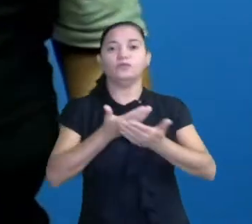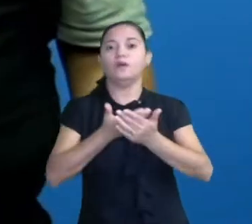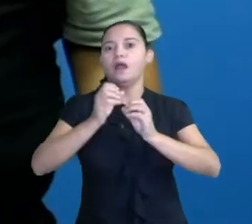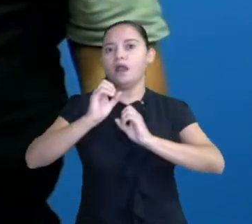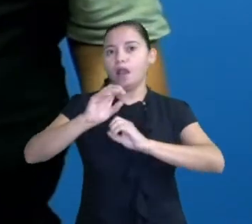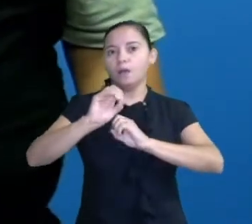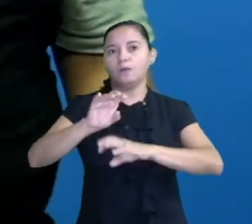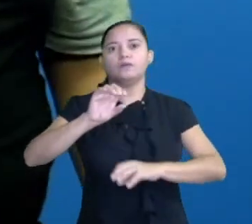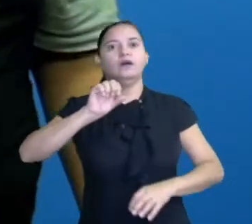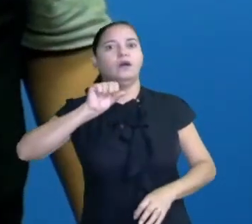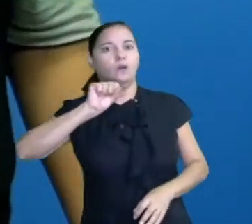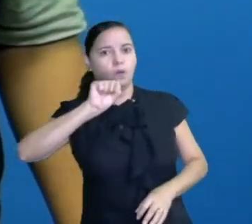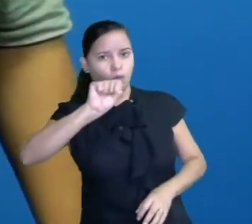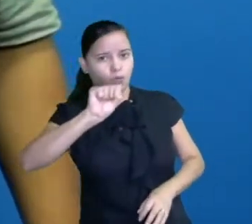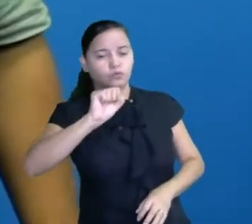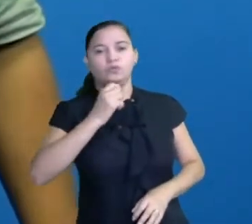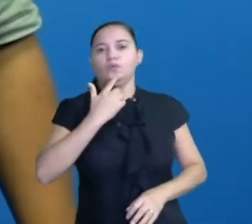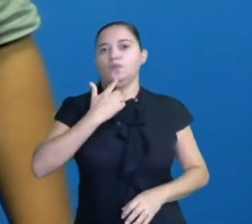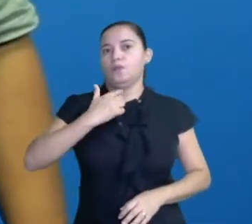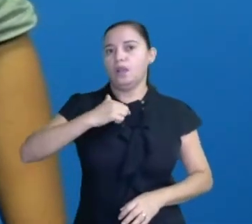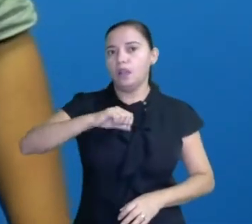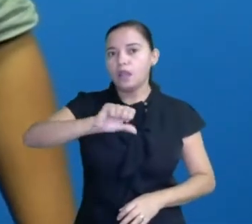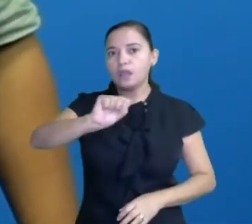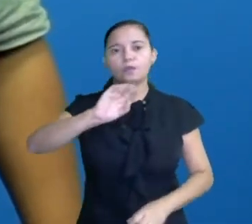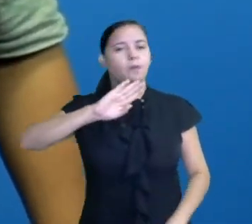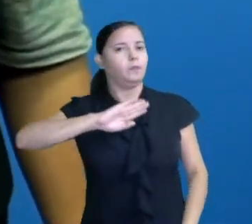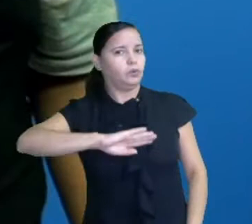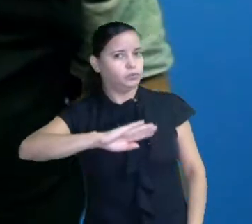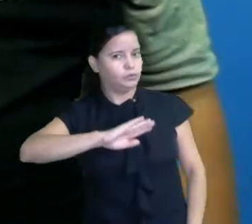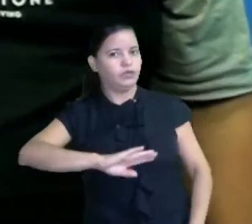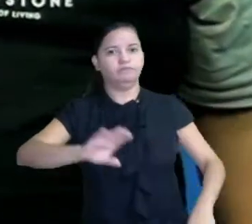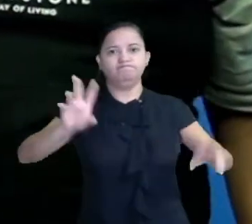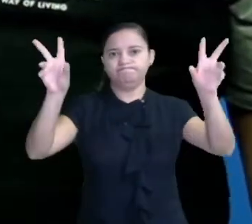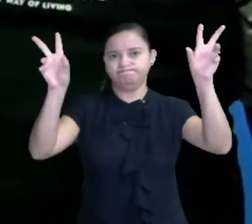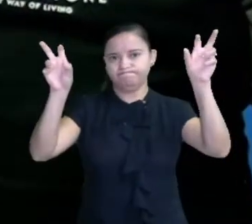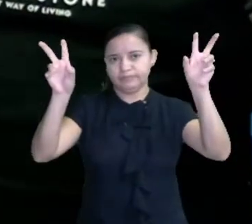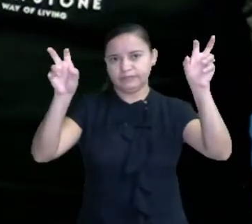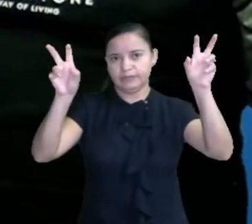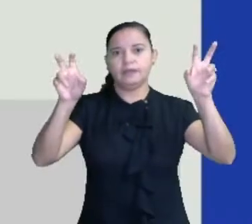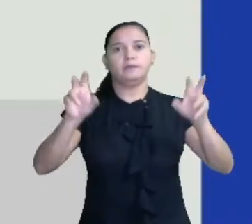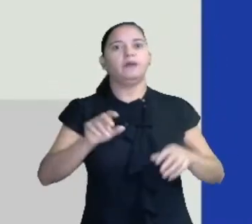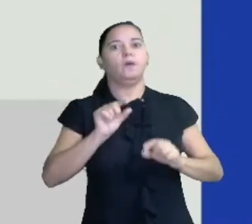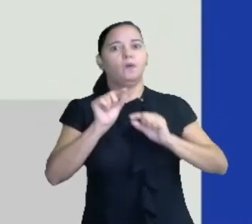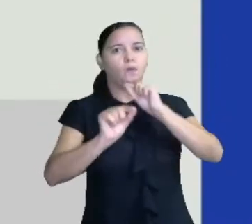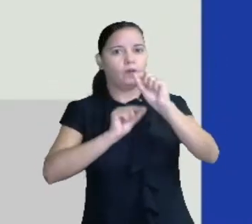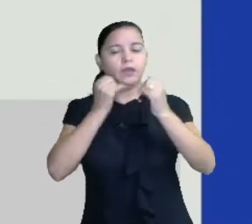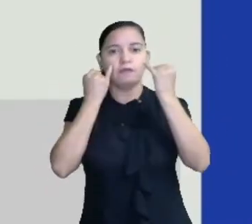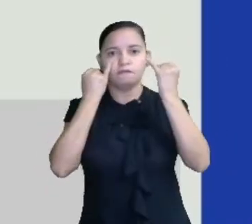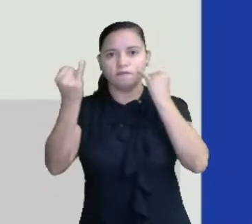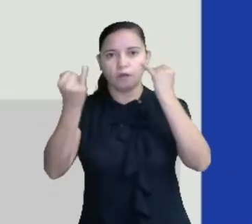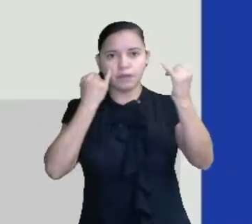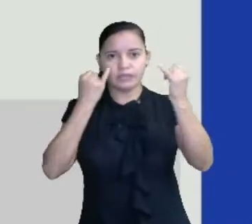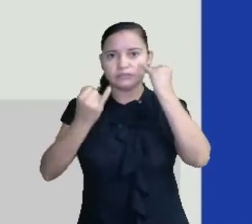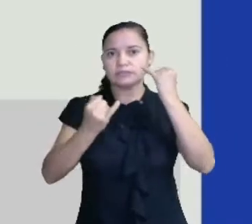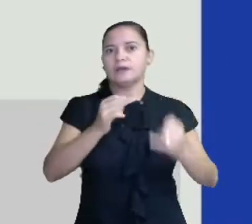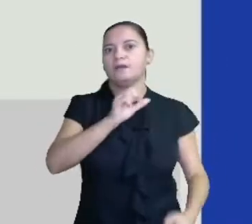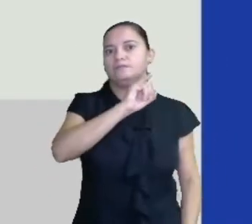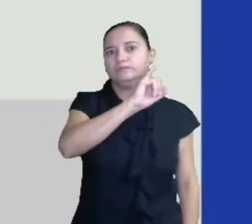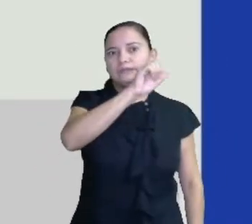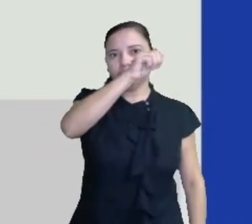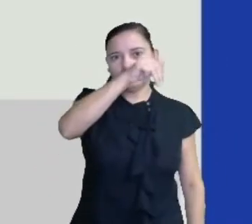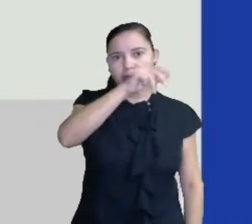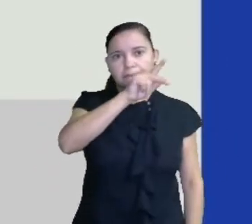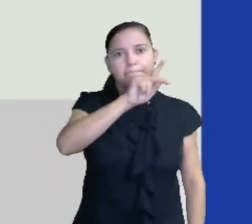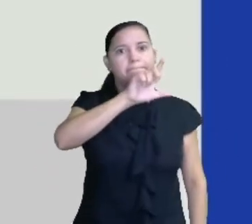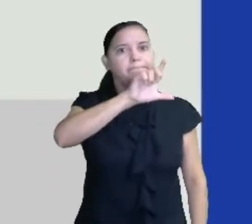8, Língua Portuguesa. E nosso tema de hoje será informações